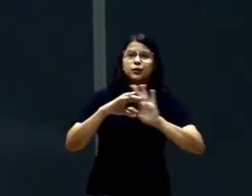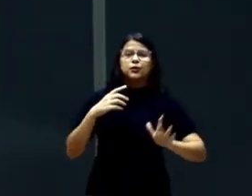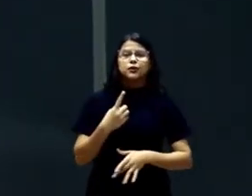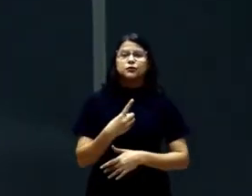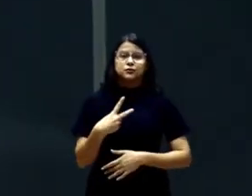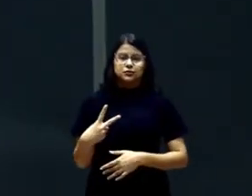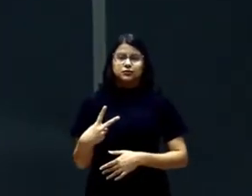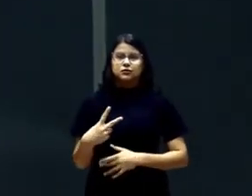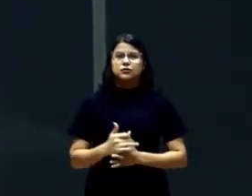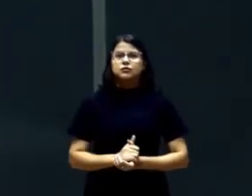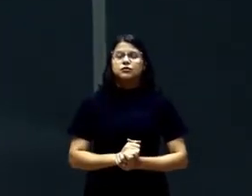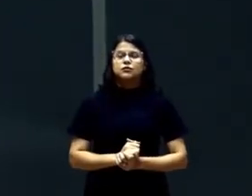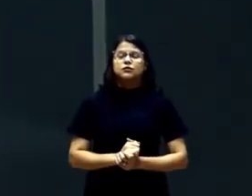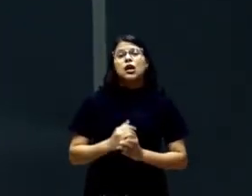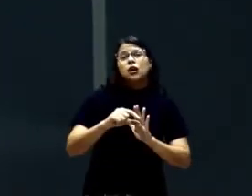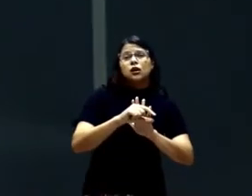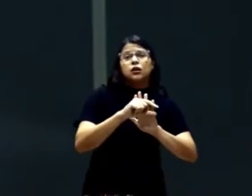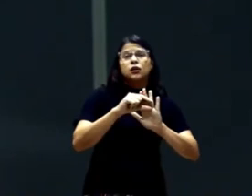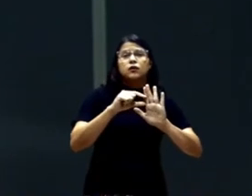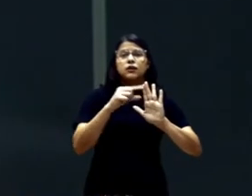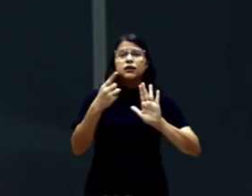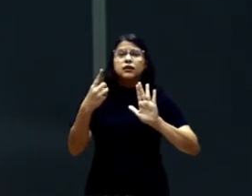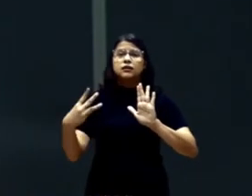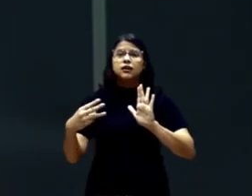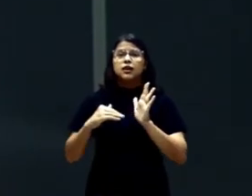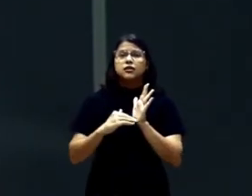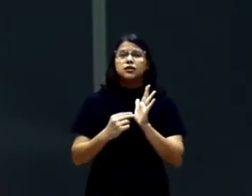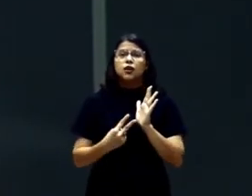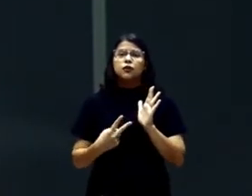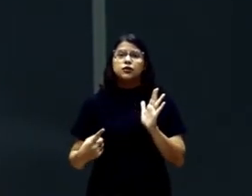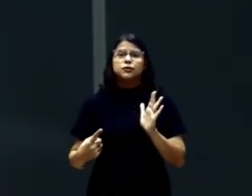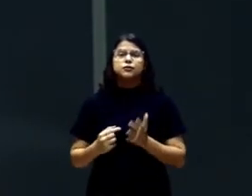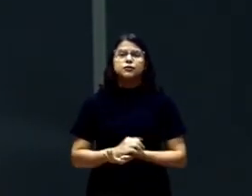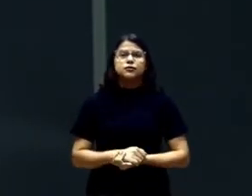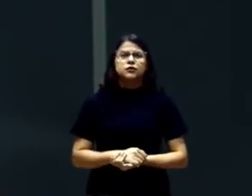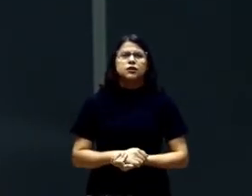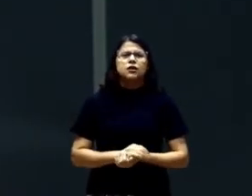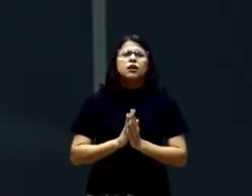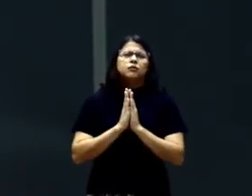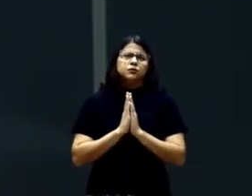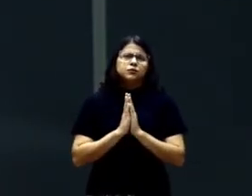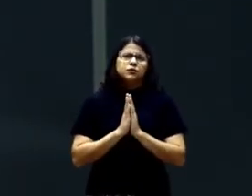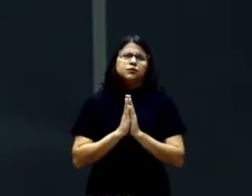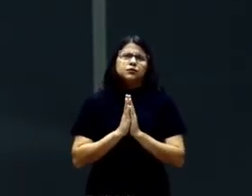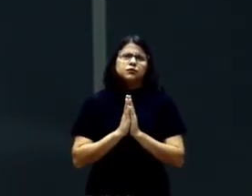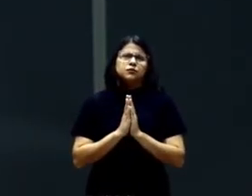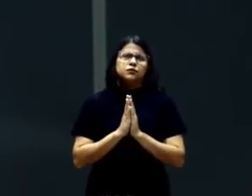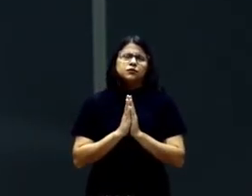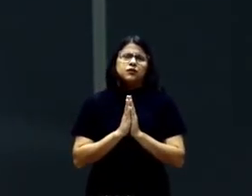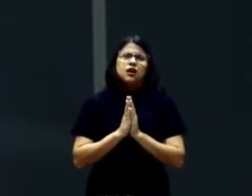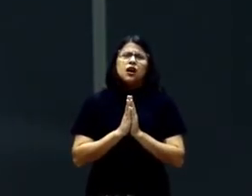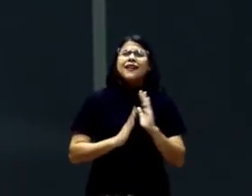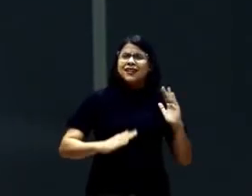Eu quero ler do versículo 13 ao 21, mas pedi para você meditar no capítulo